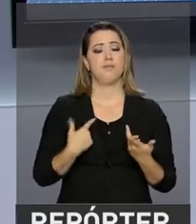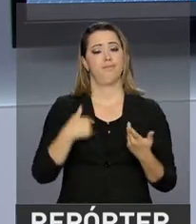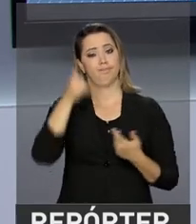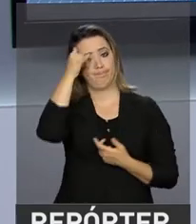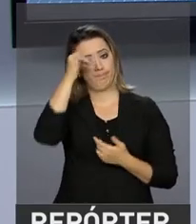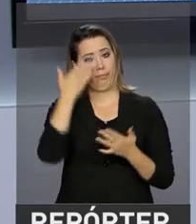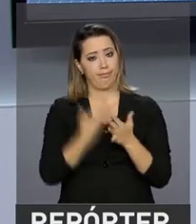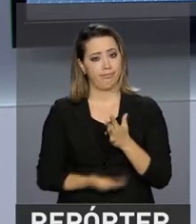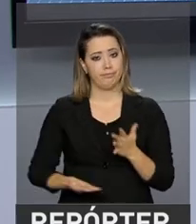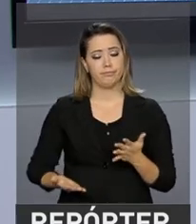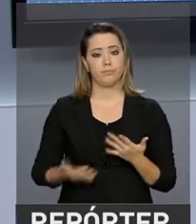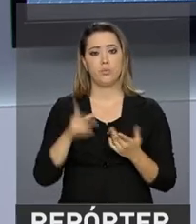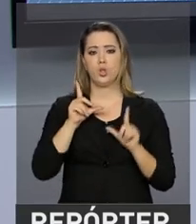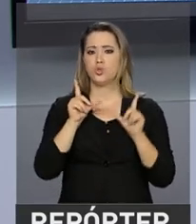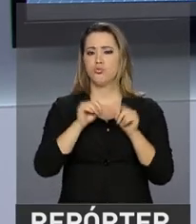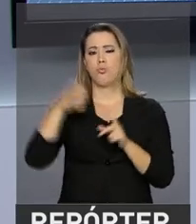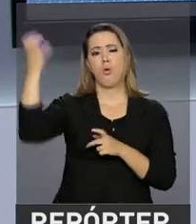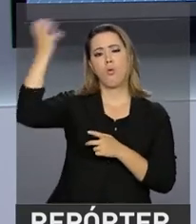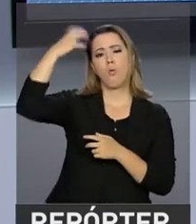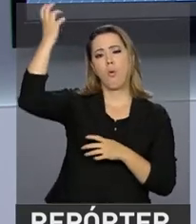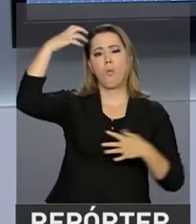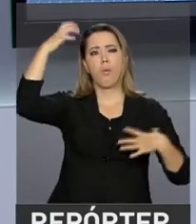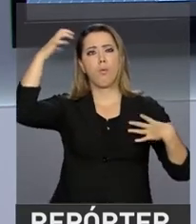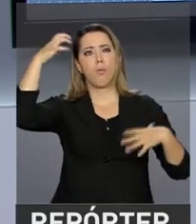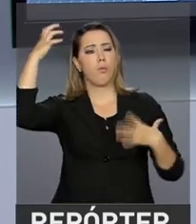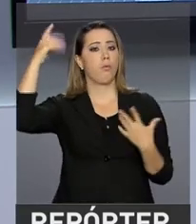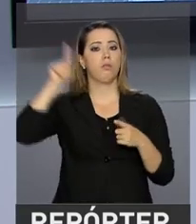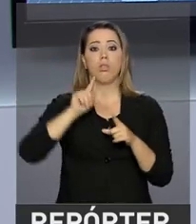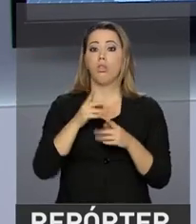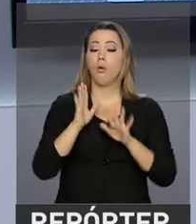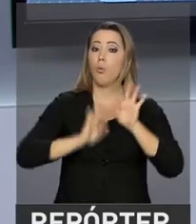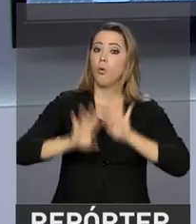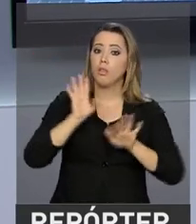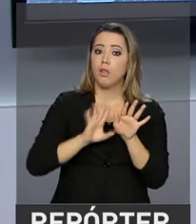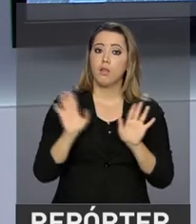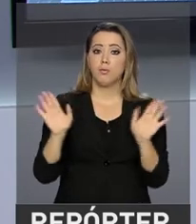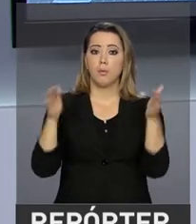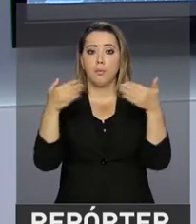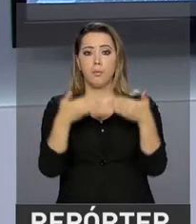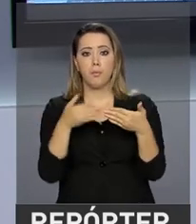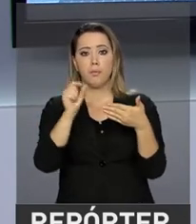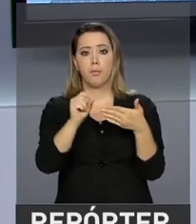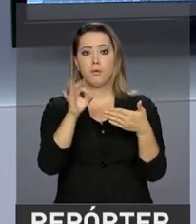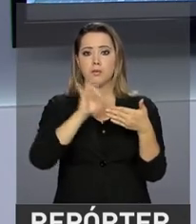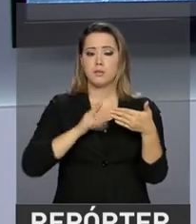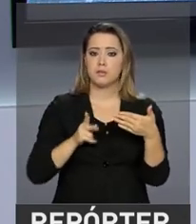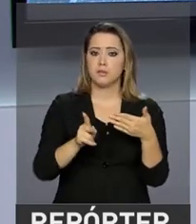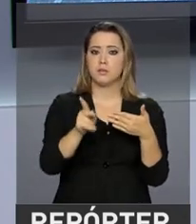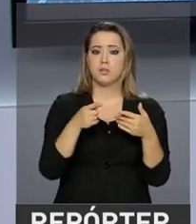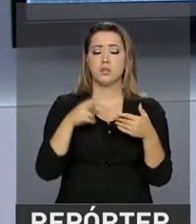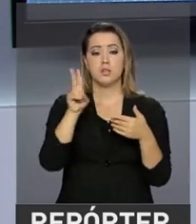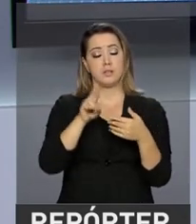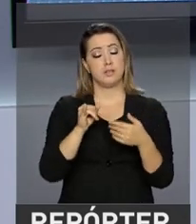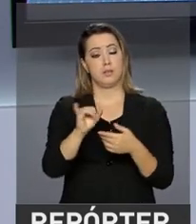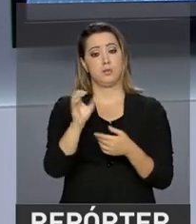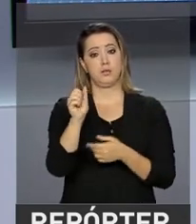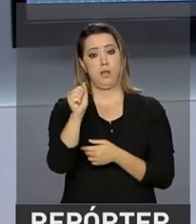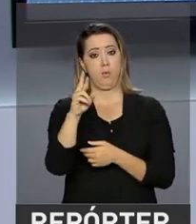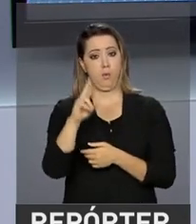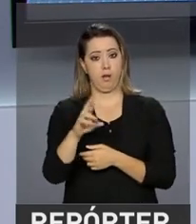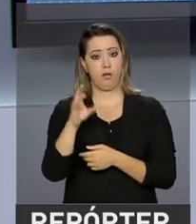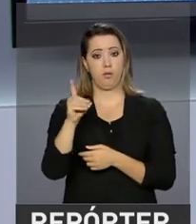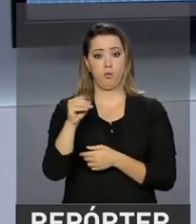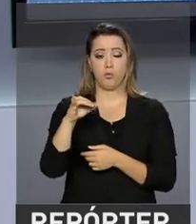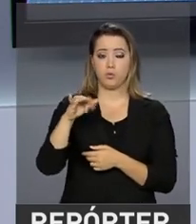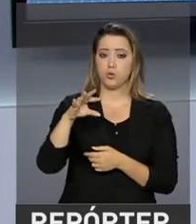desperdício diminuir o uso do chuveiro elétrico cuidar para que portas e janelas estejam fechadas quando usar ar condicionado